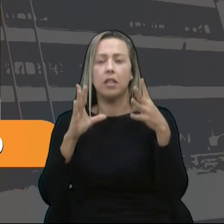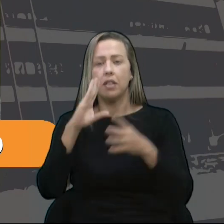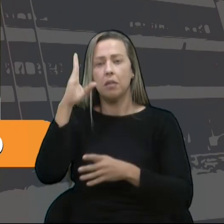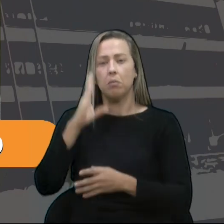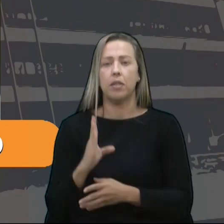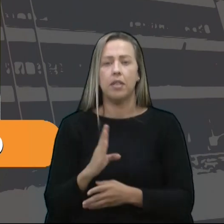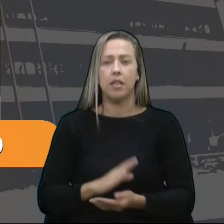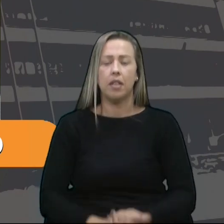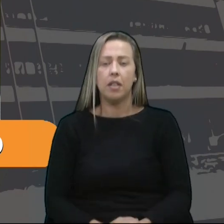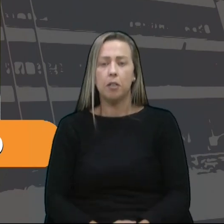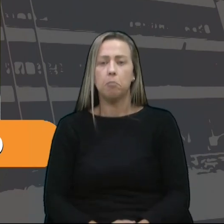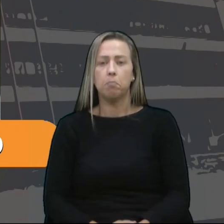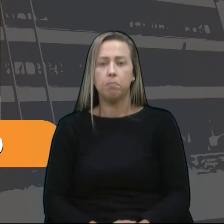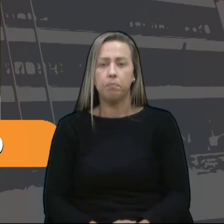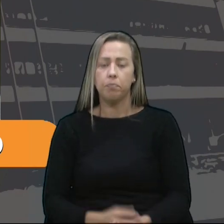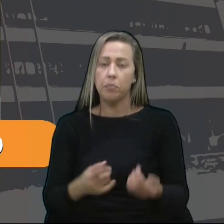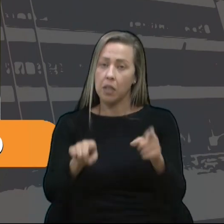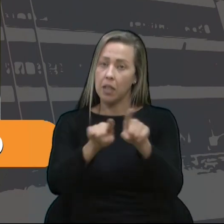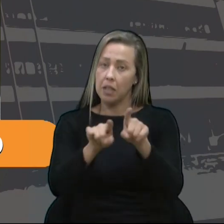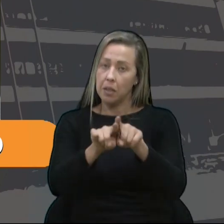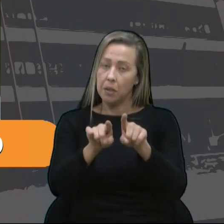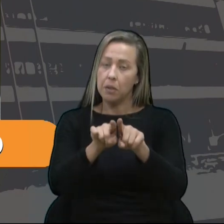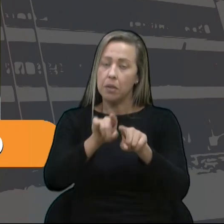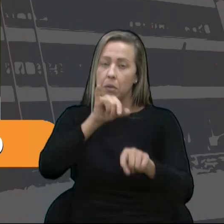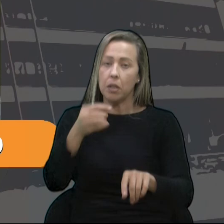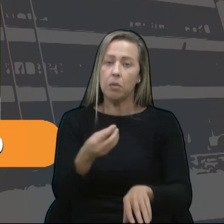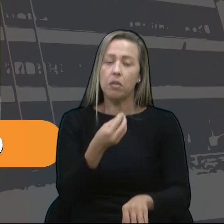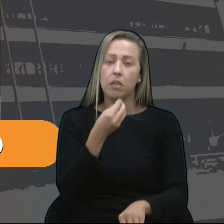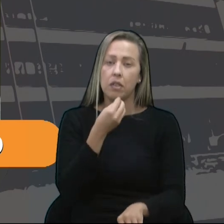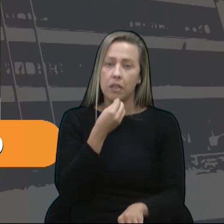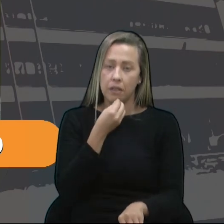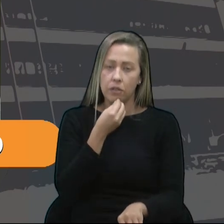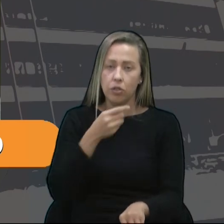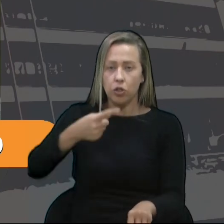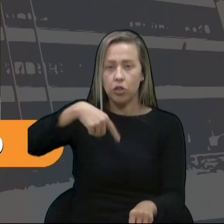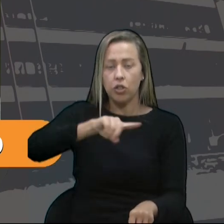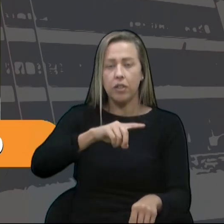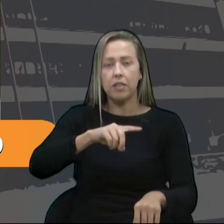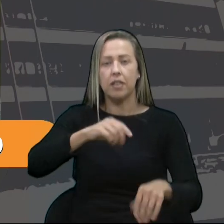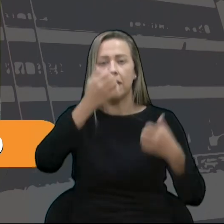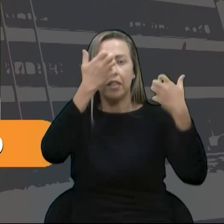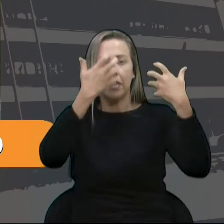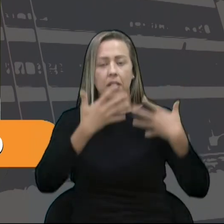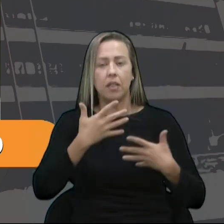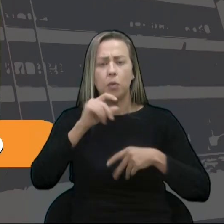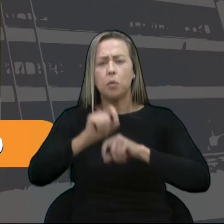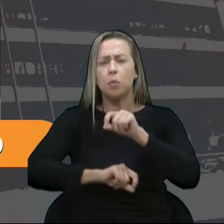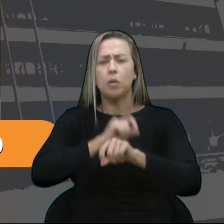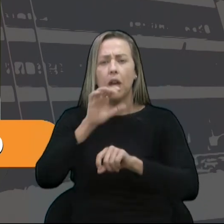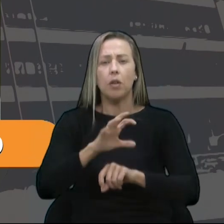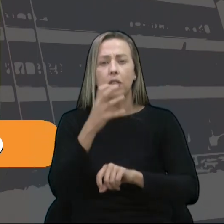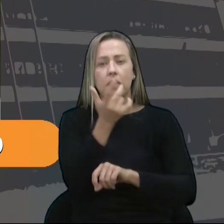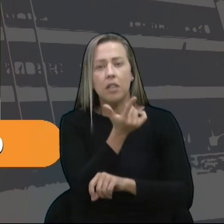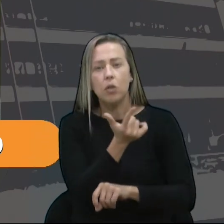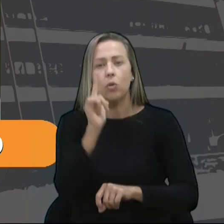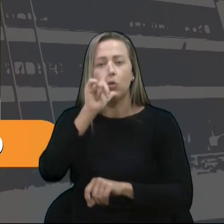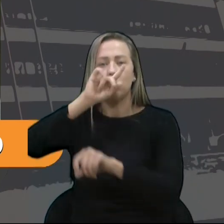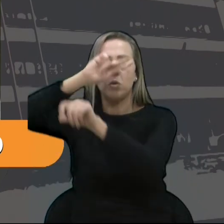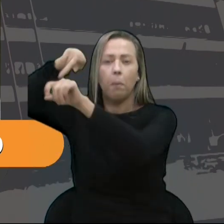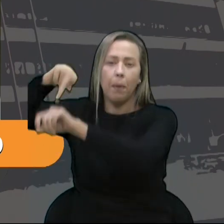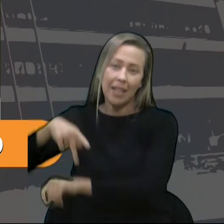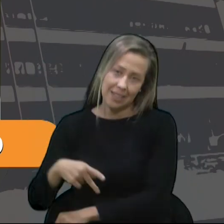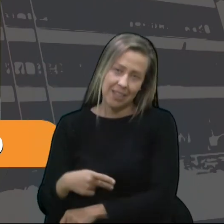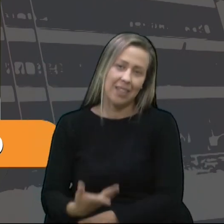brasileira. E também uma oportunidade da gente comentar sobre o que acontece em outras partes do mundo.